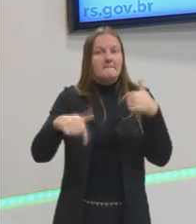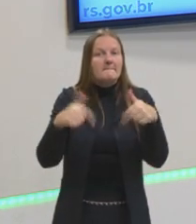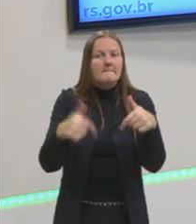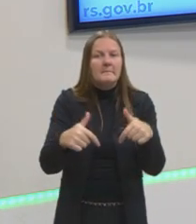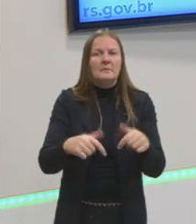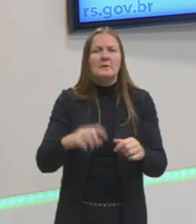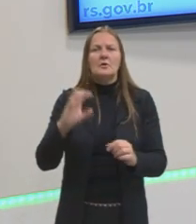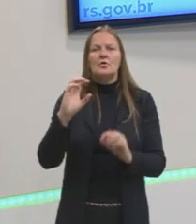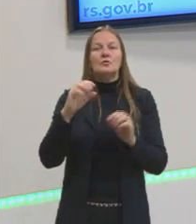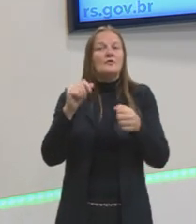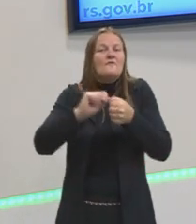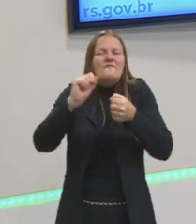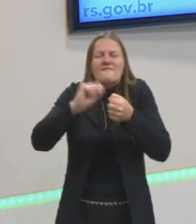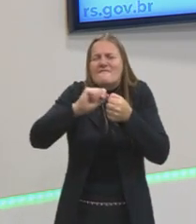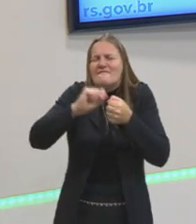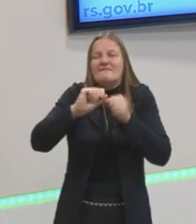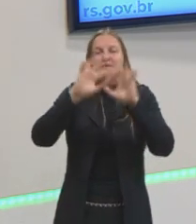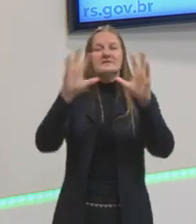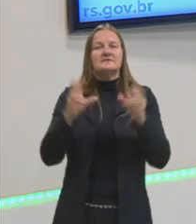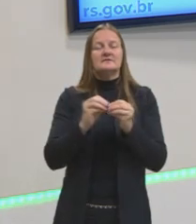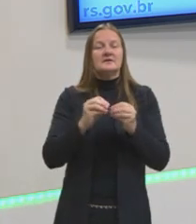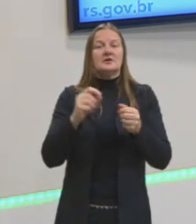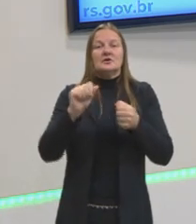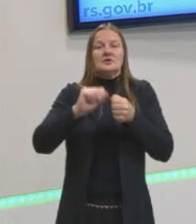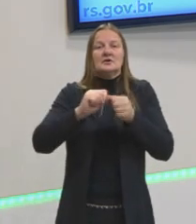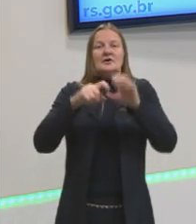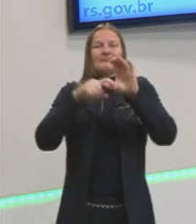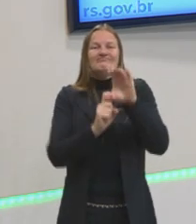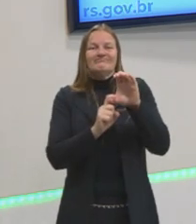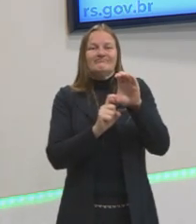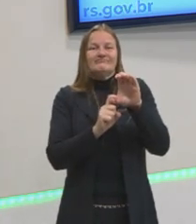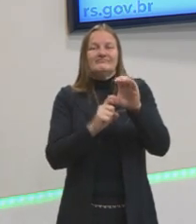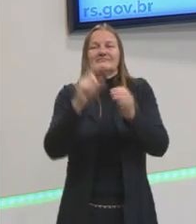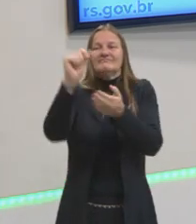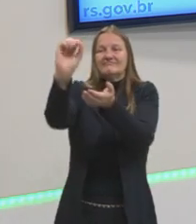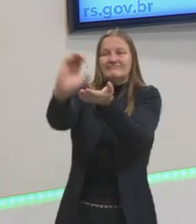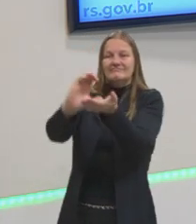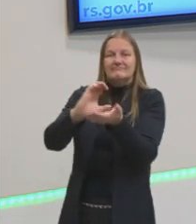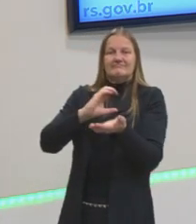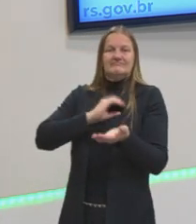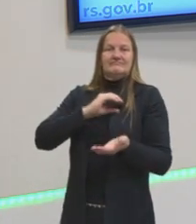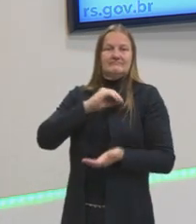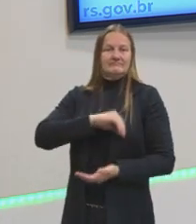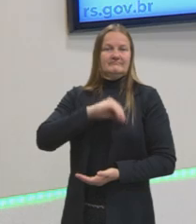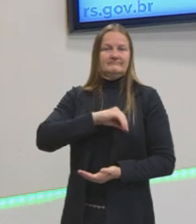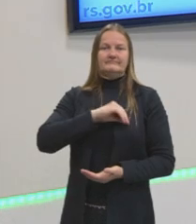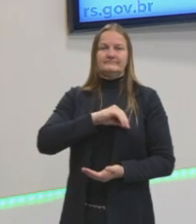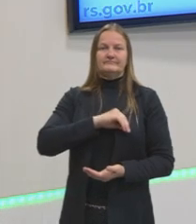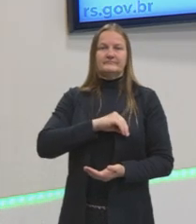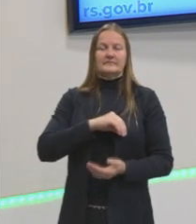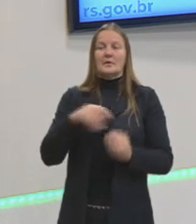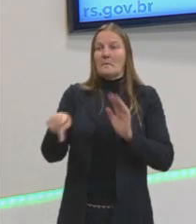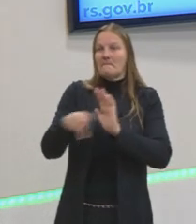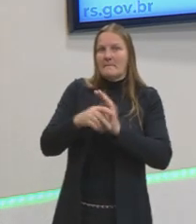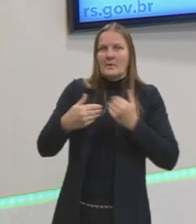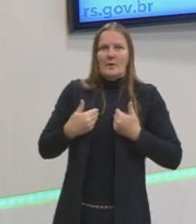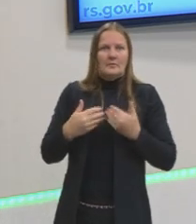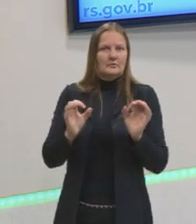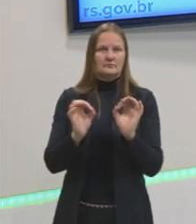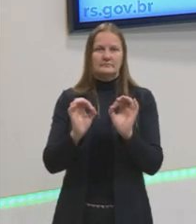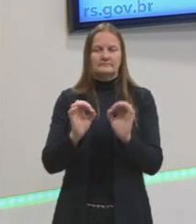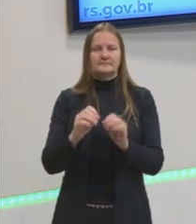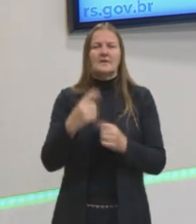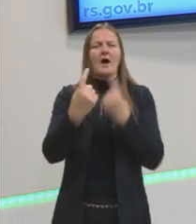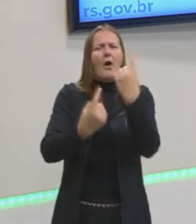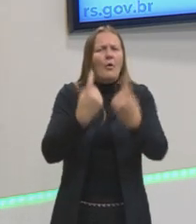o resultado meu trabalho pertence a outro e eu recebo um salário eu não recebo o meu trabalho algumas